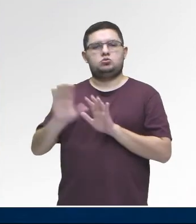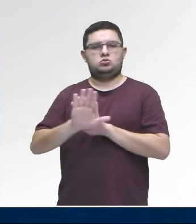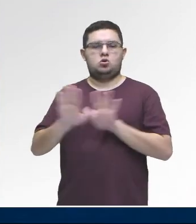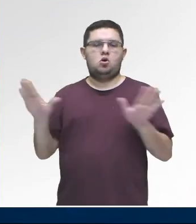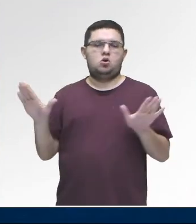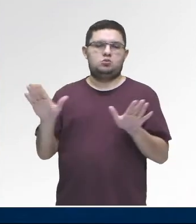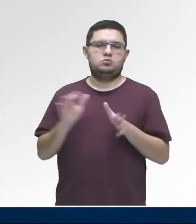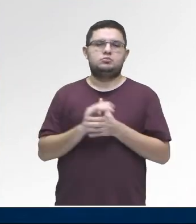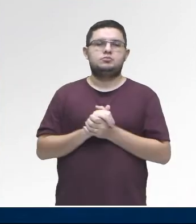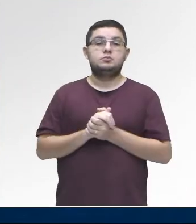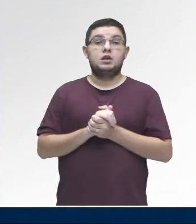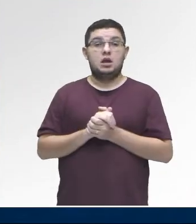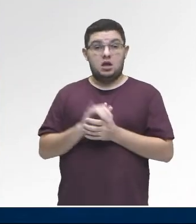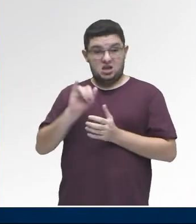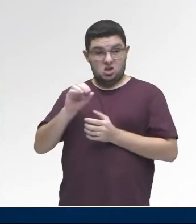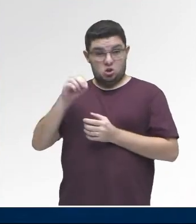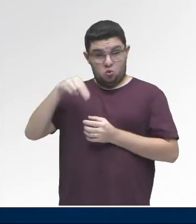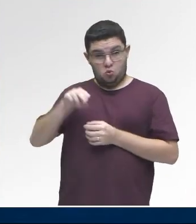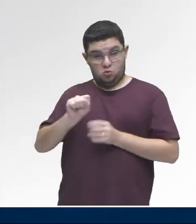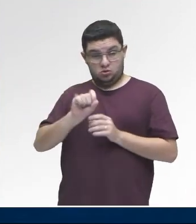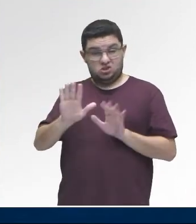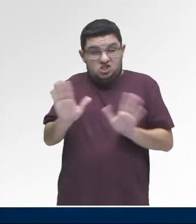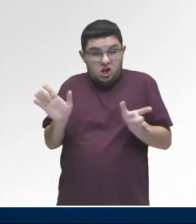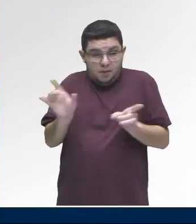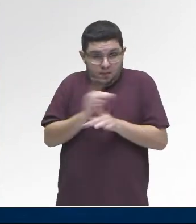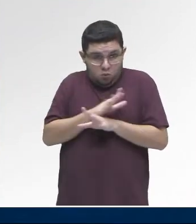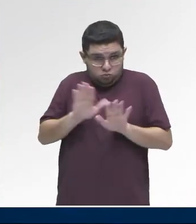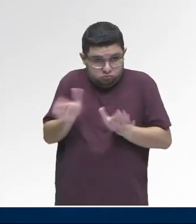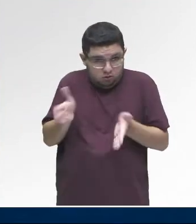existentes, né, na molécula, tá bom?